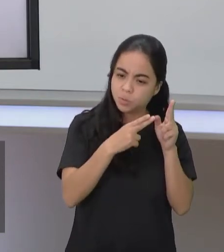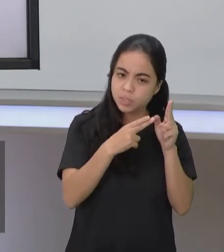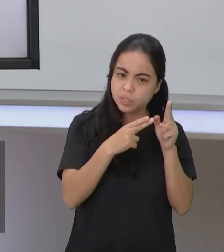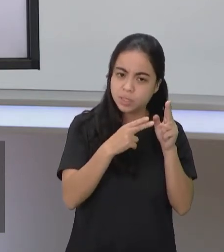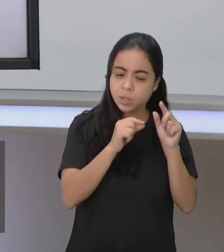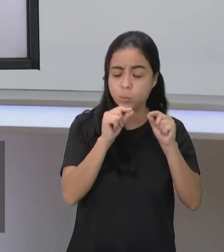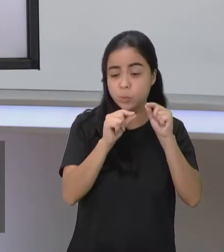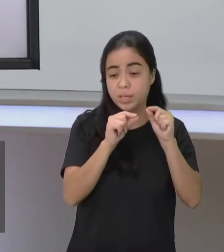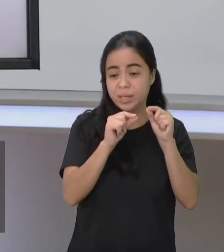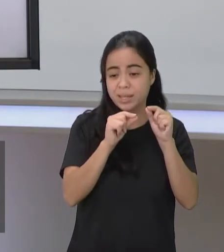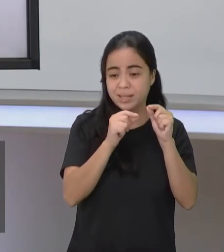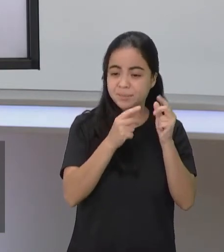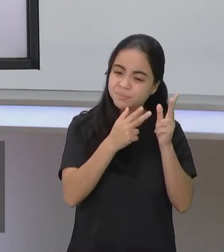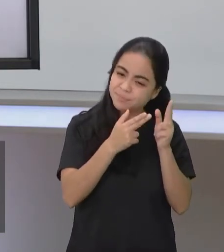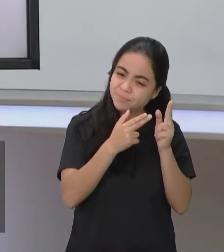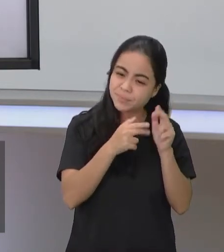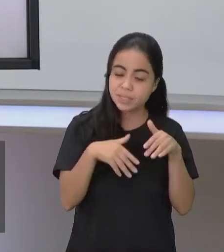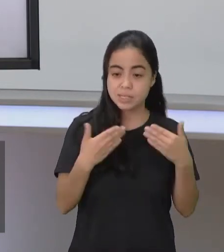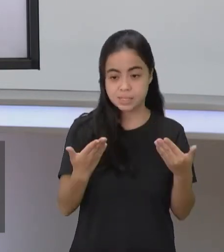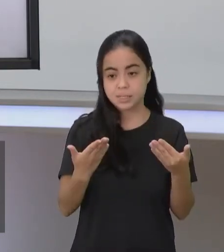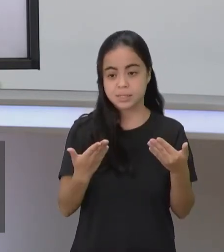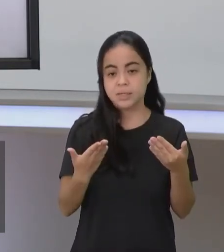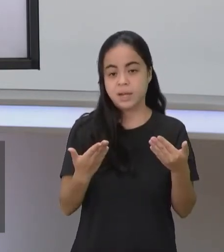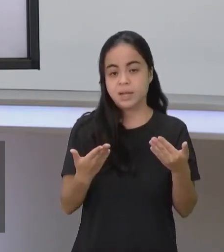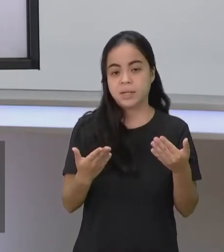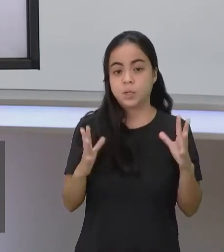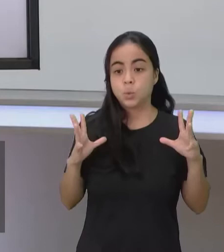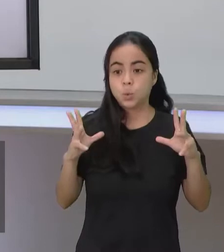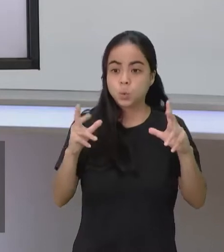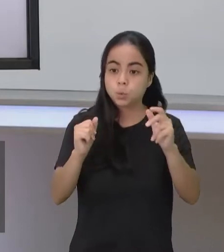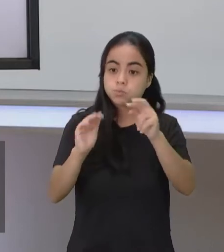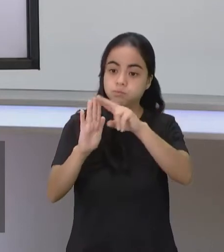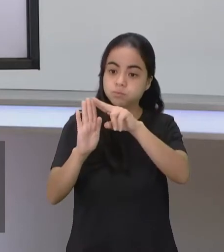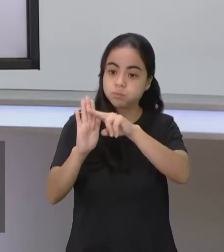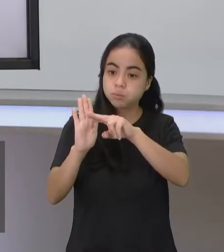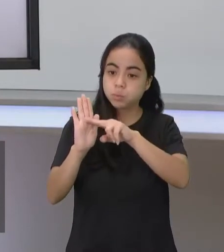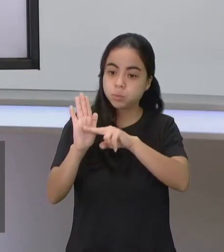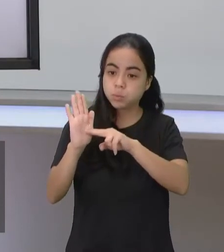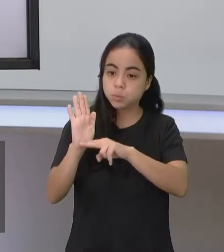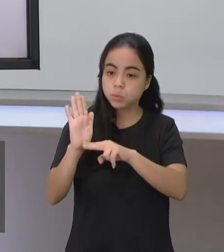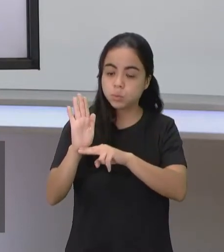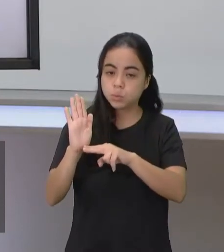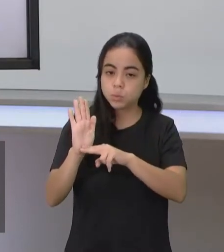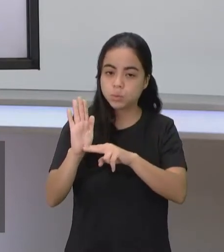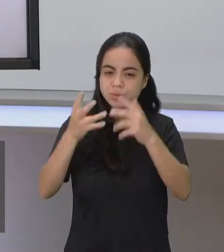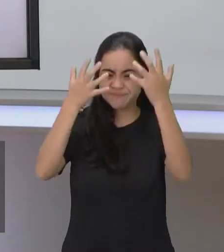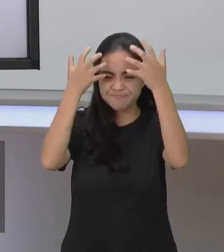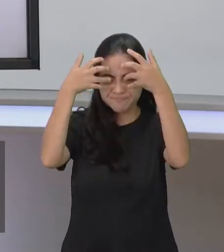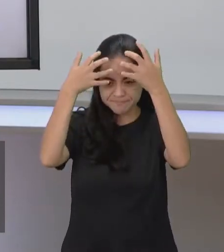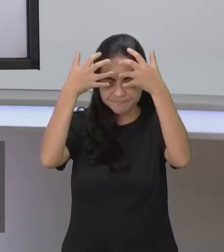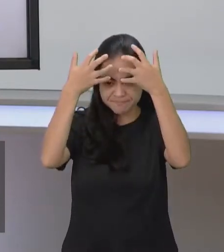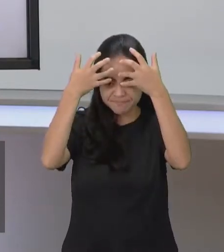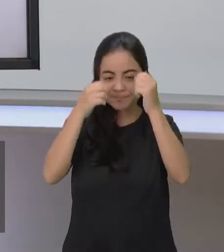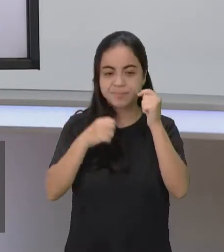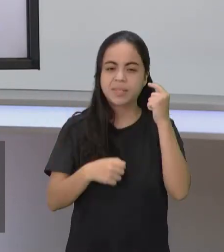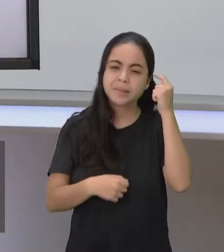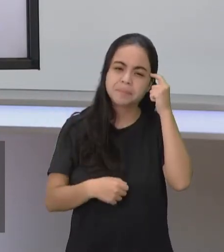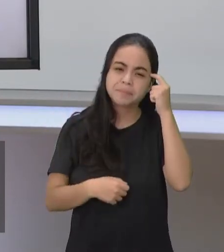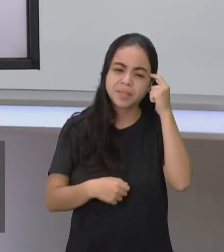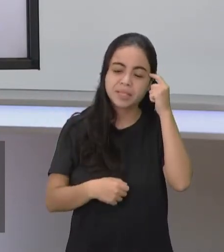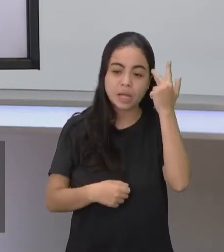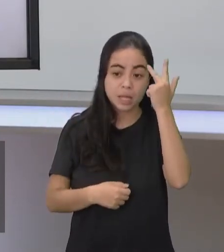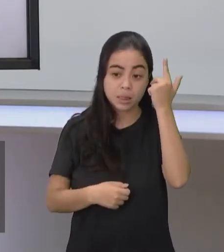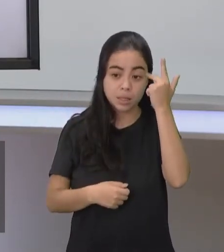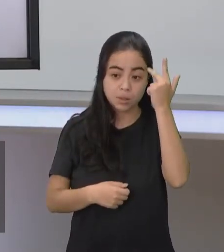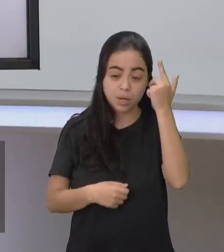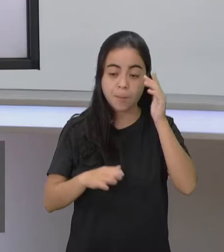eu vou dormir. Então, todas essas questões, todos esses planejamentos que a gente tem na nossa cabeça e que a gente acha que são